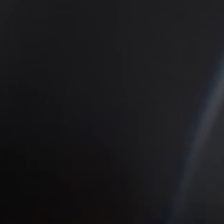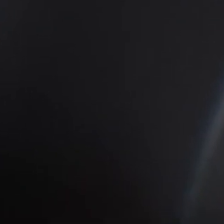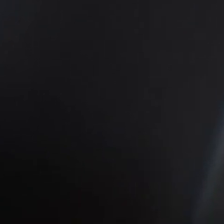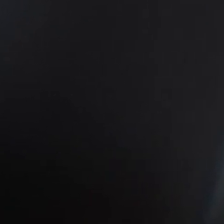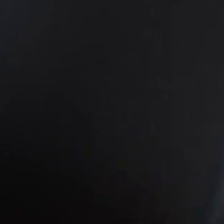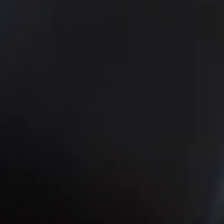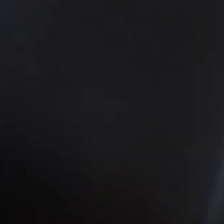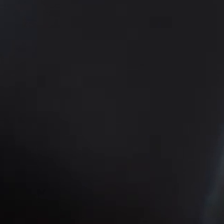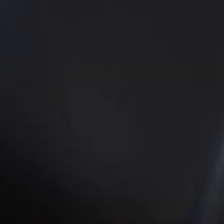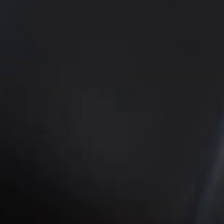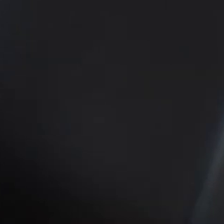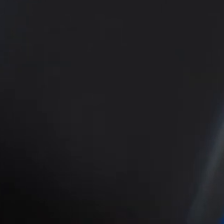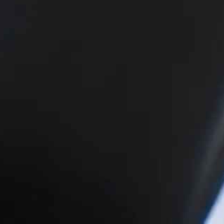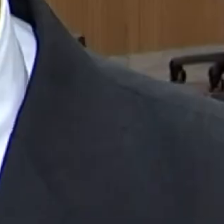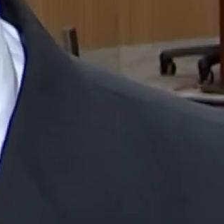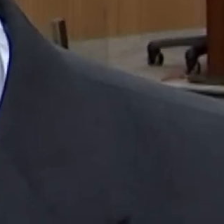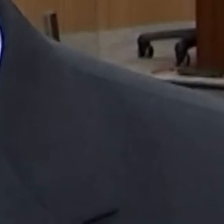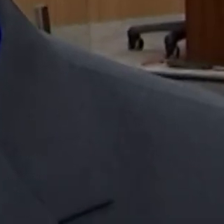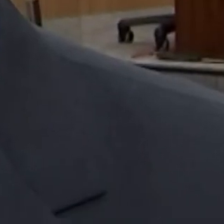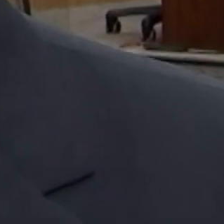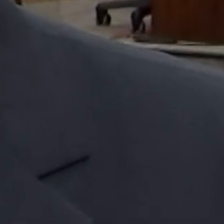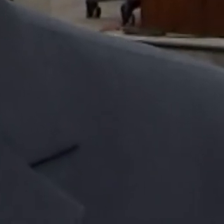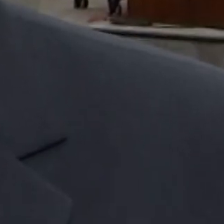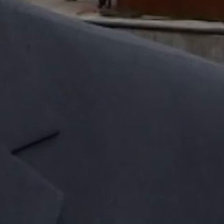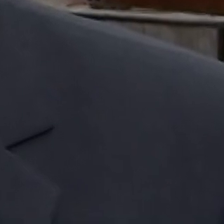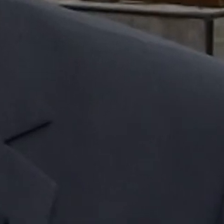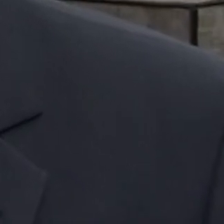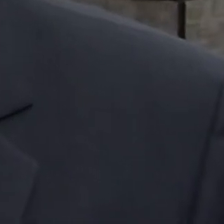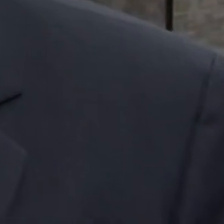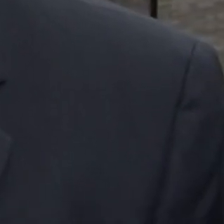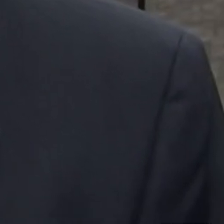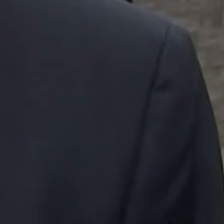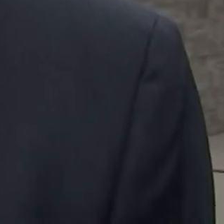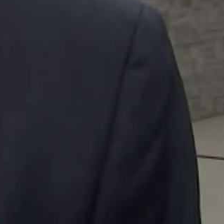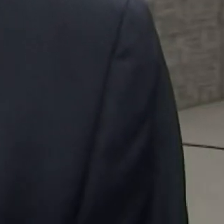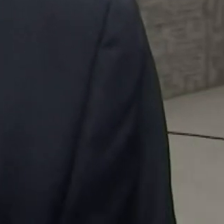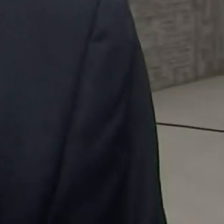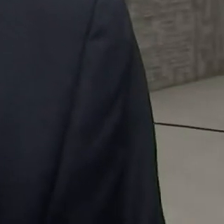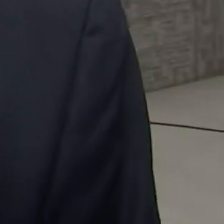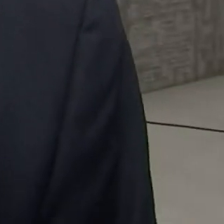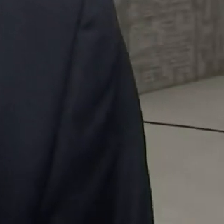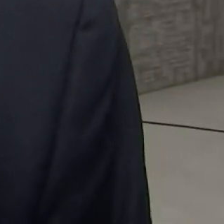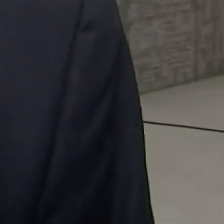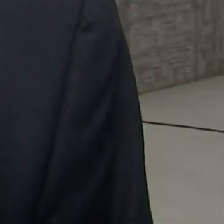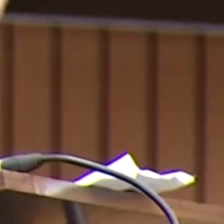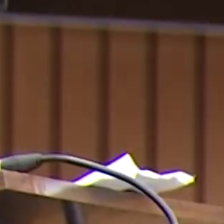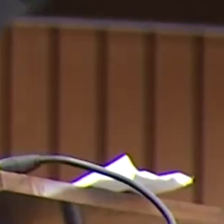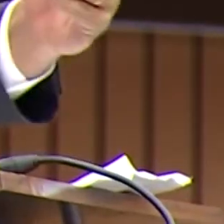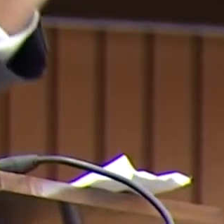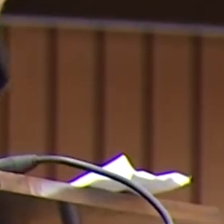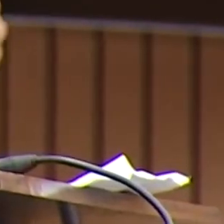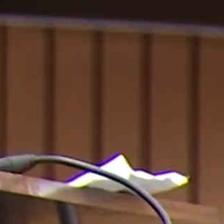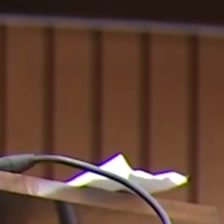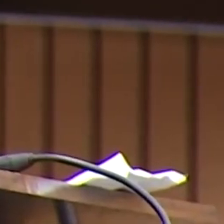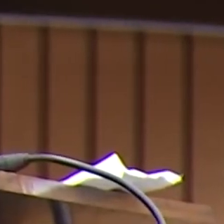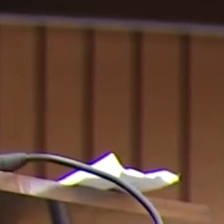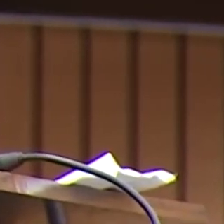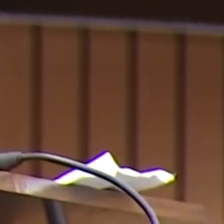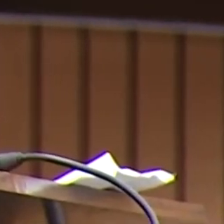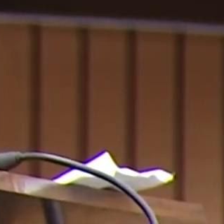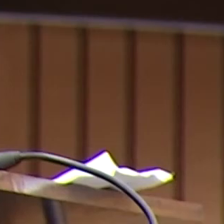a prefeitura pela construção do Centro de Saúde Parque Floresta, Domingas Santos da Silva.